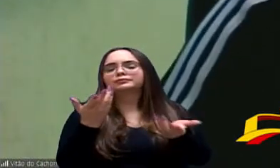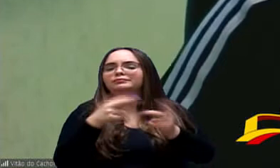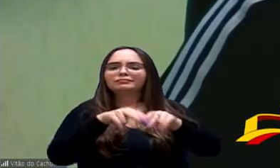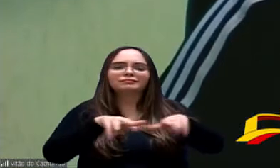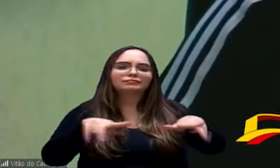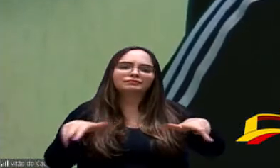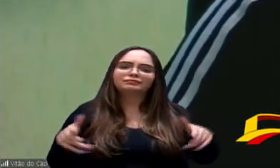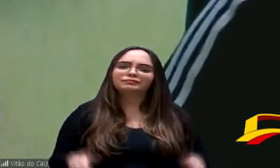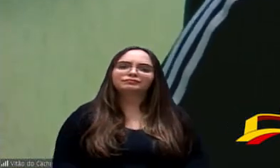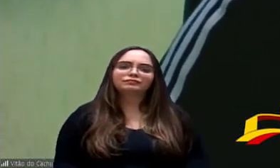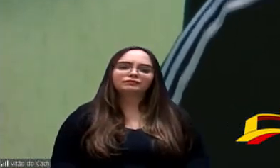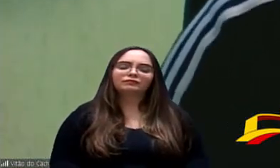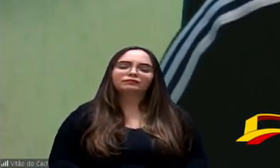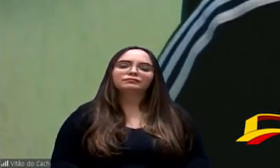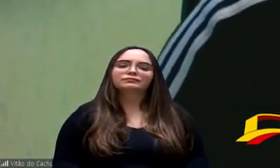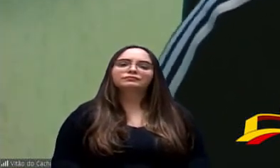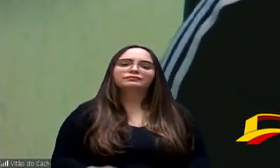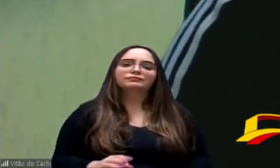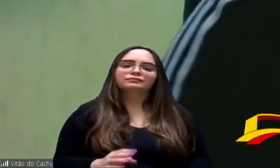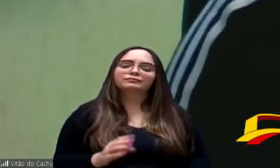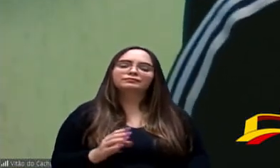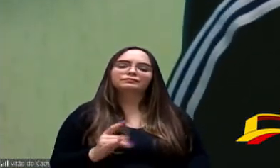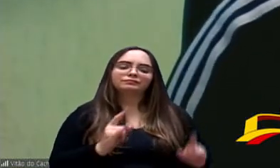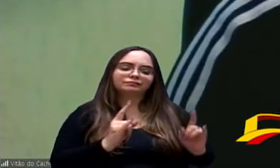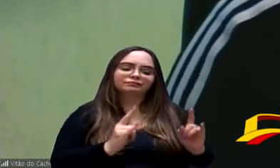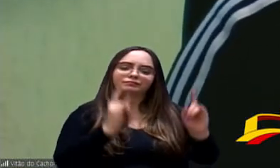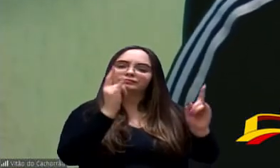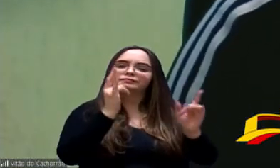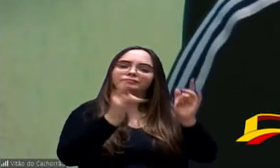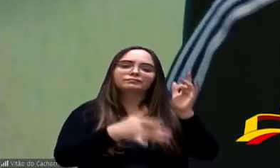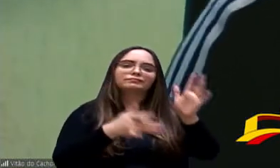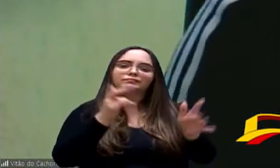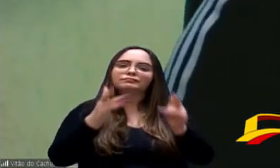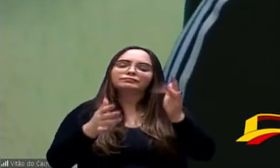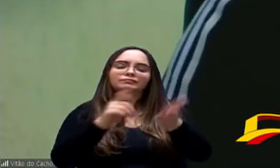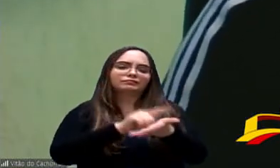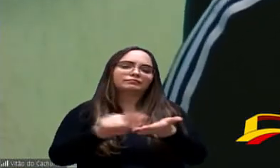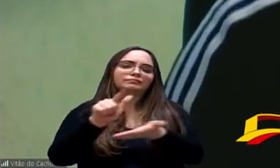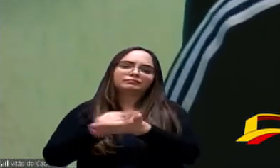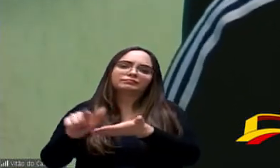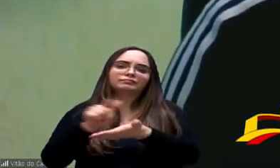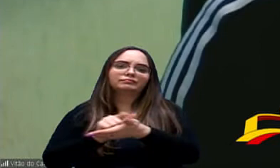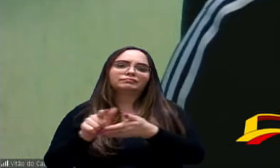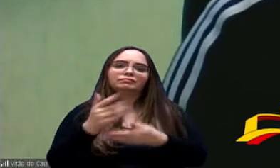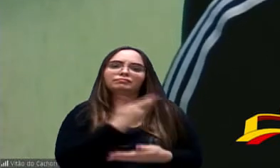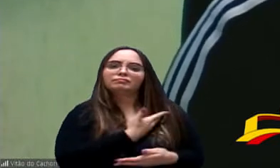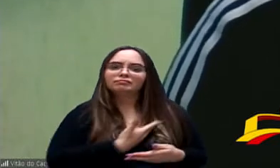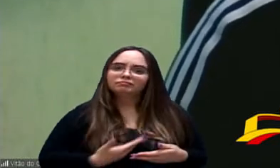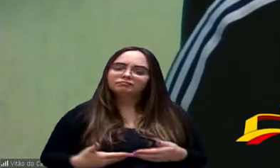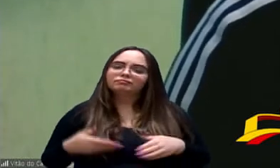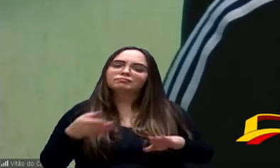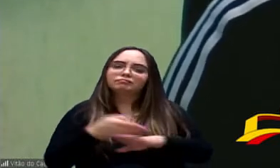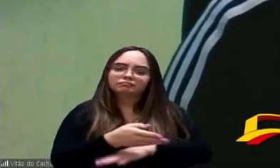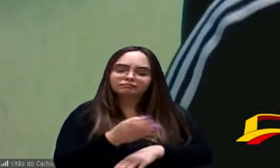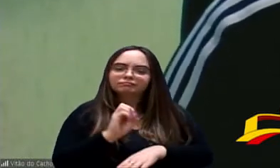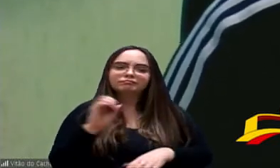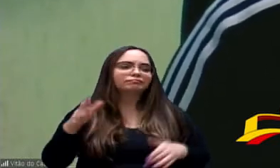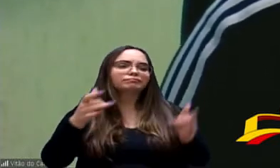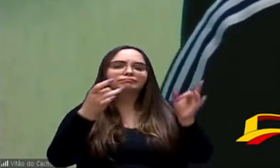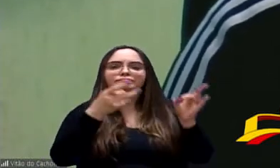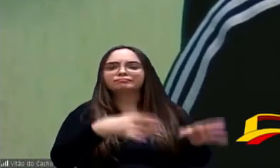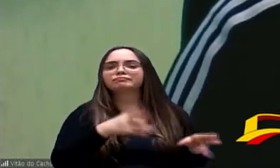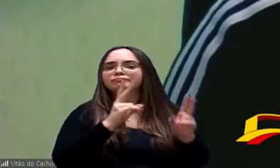aí, fica esses prédios aí abandonados, e entra governo e sai governo e fica abandonado.